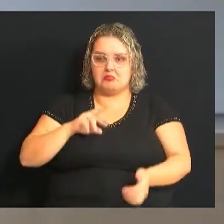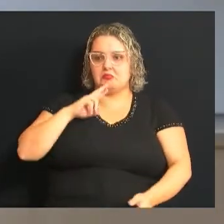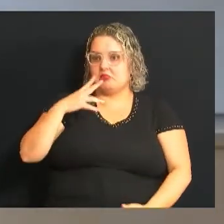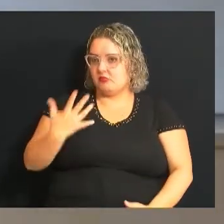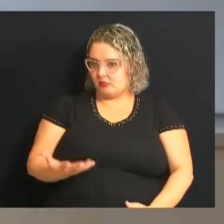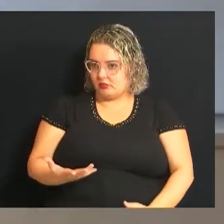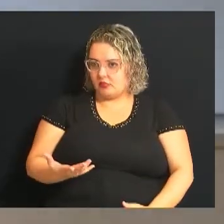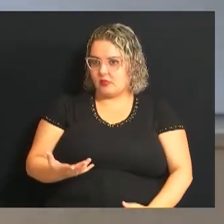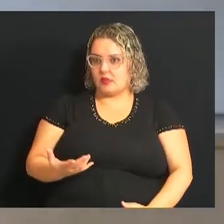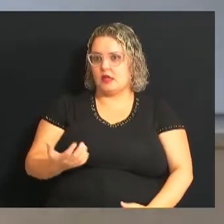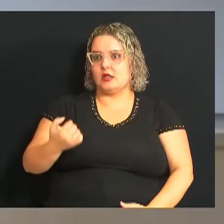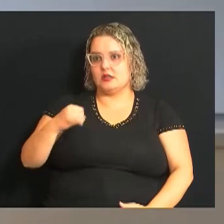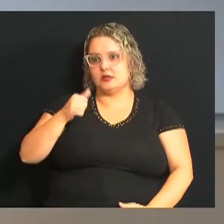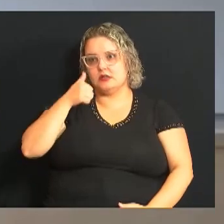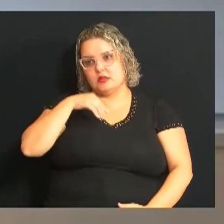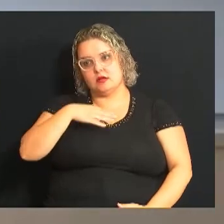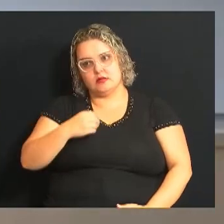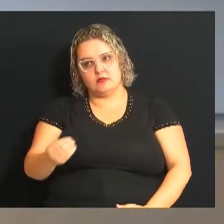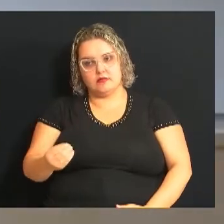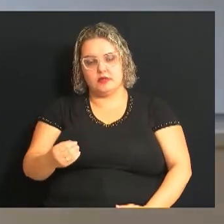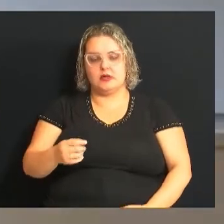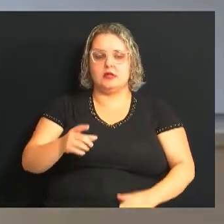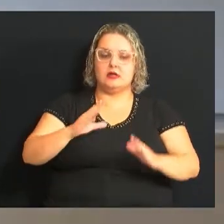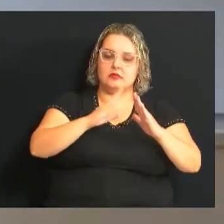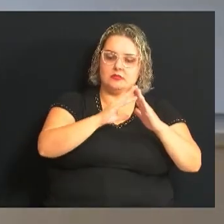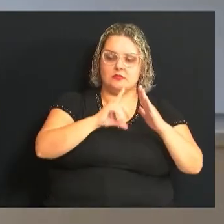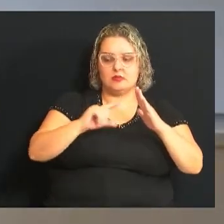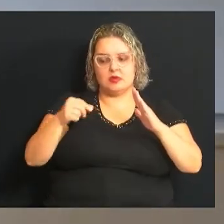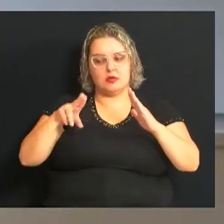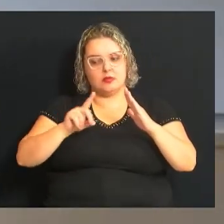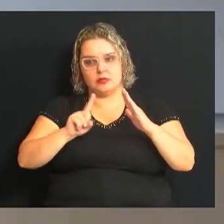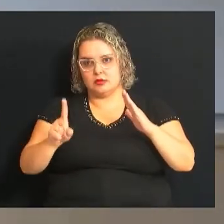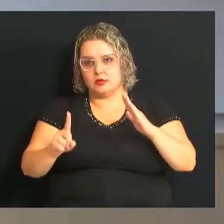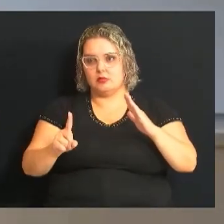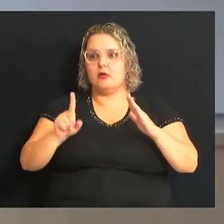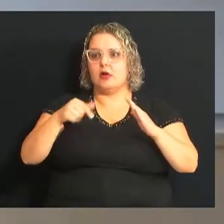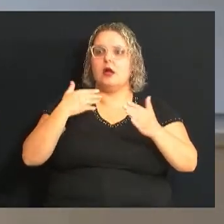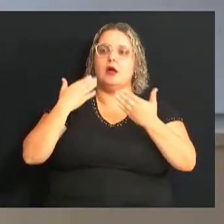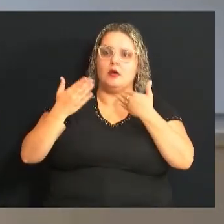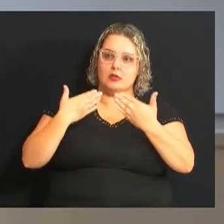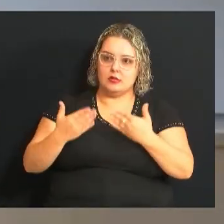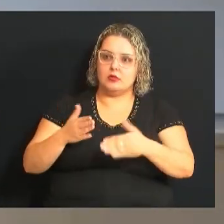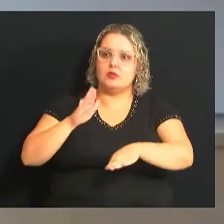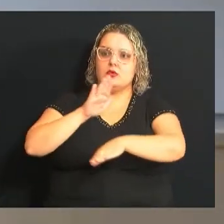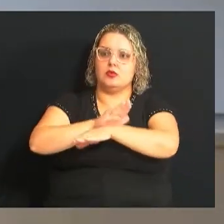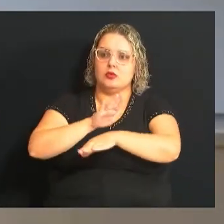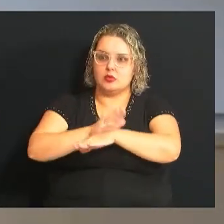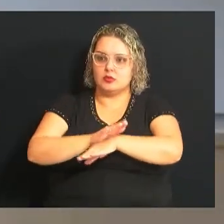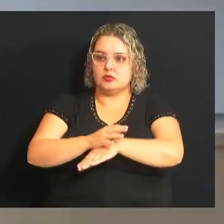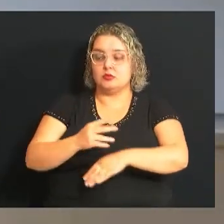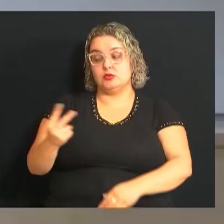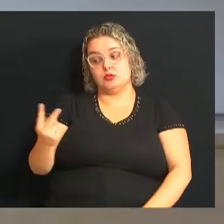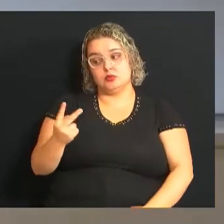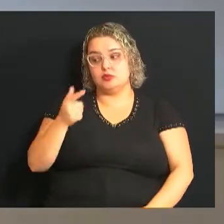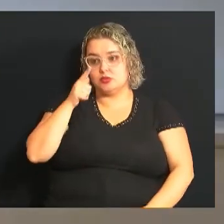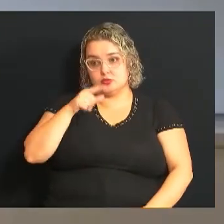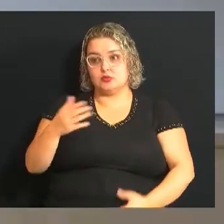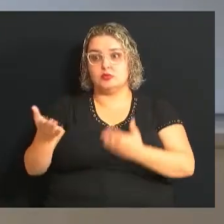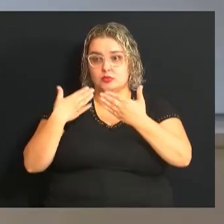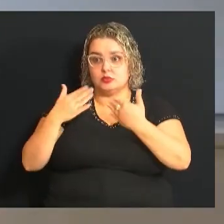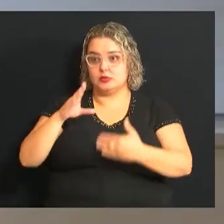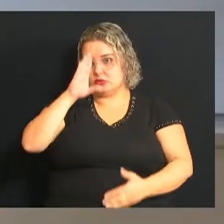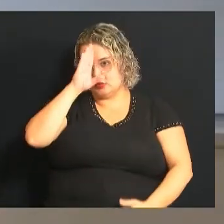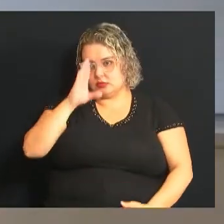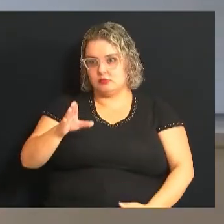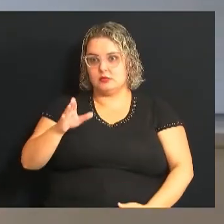concreto, se a filha vai ou não sair de casa, é conversa. Com a ajuda de alguém, se eles não conseguem conversar diretamente, mas eu ouvir essa filha,